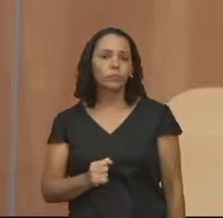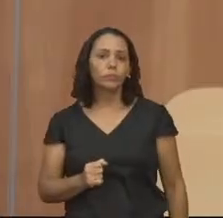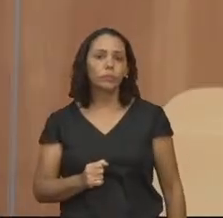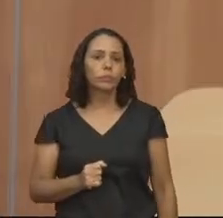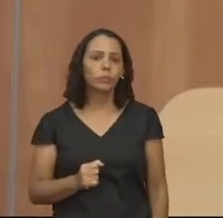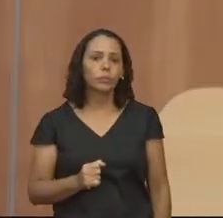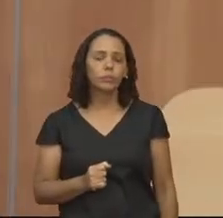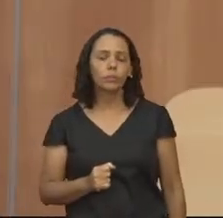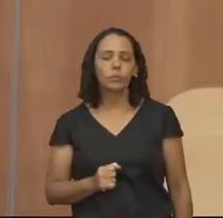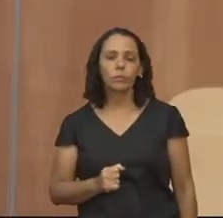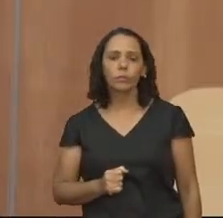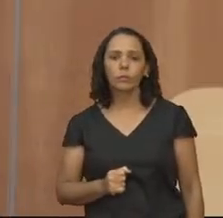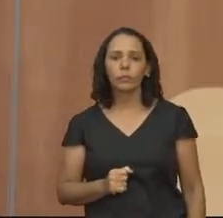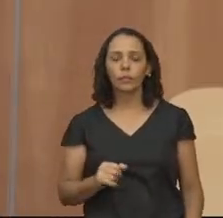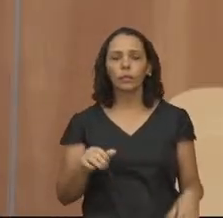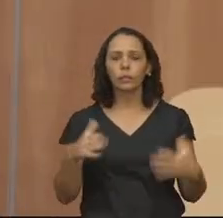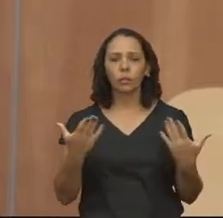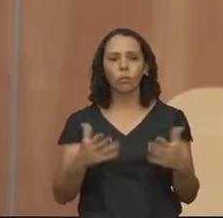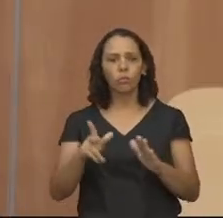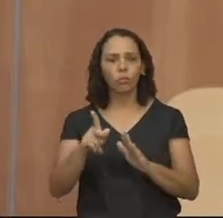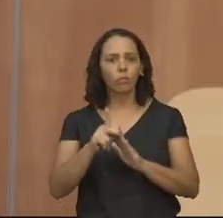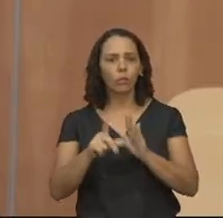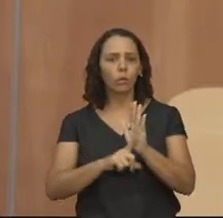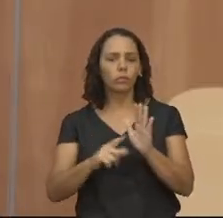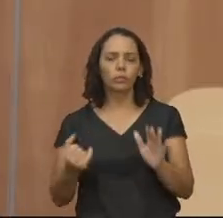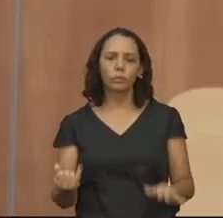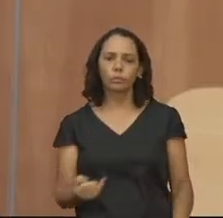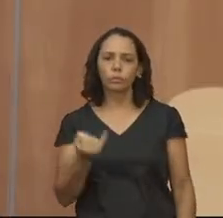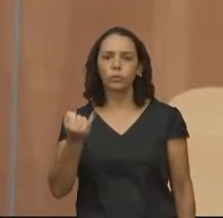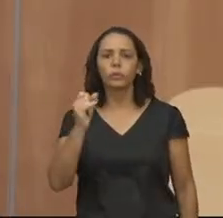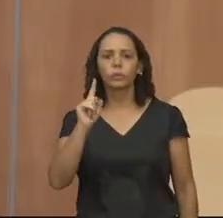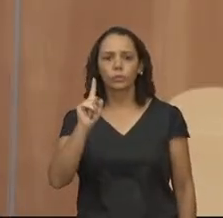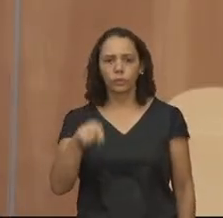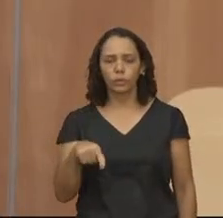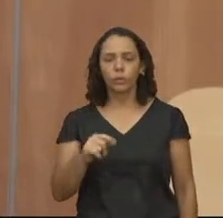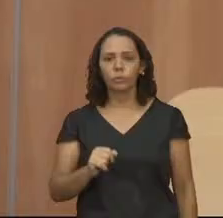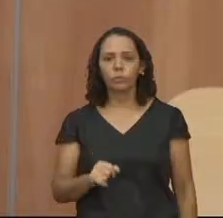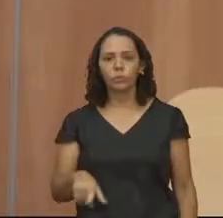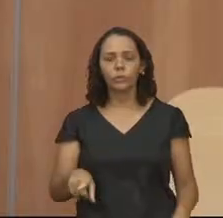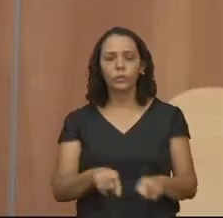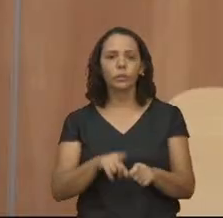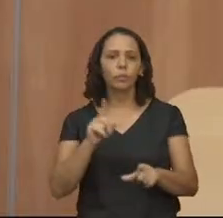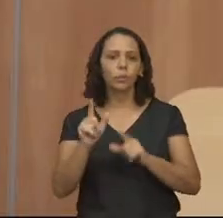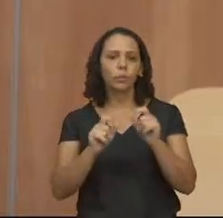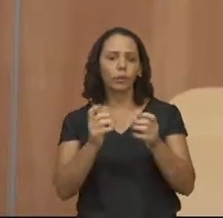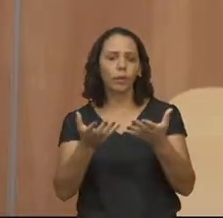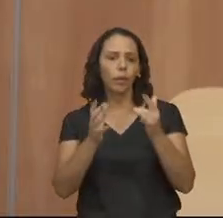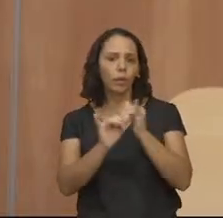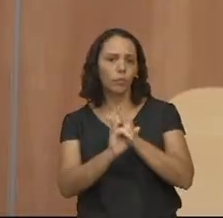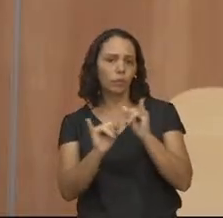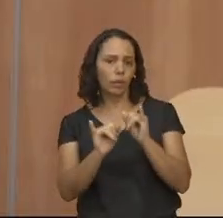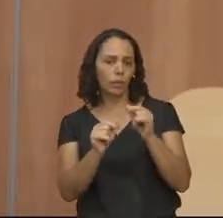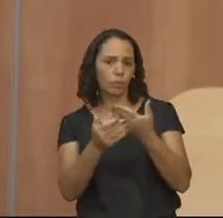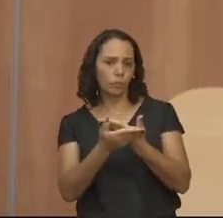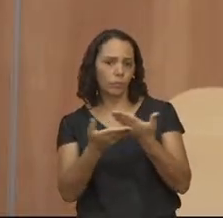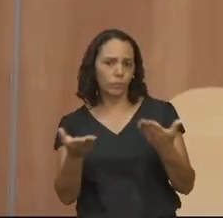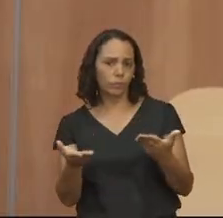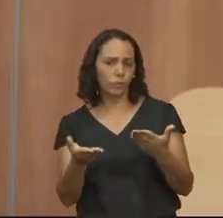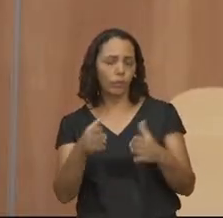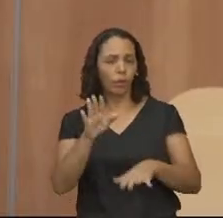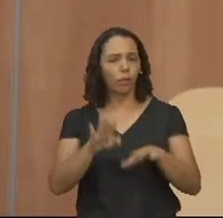de gestante. Então, é um projeto importante. E, ao mesmo tempo, Jean, eu queria dizer aqui que muitas